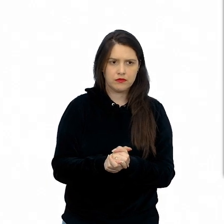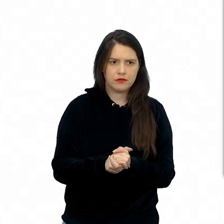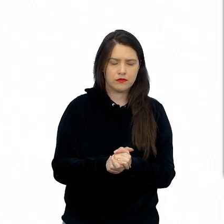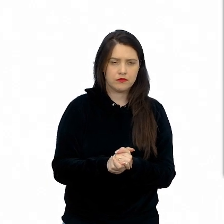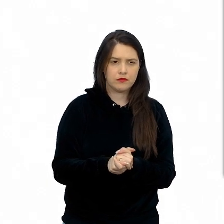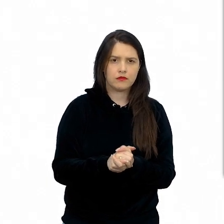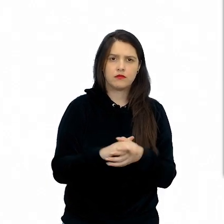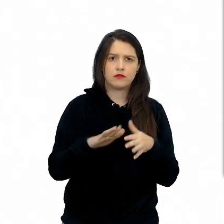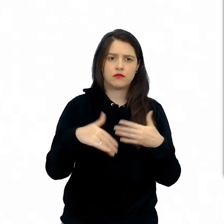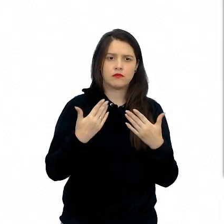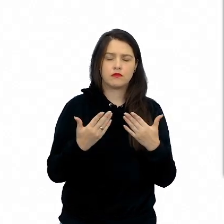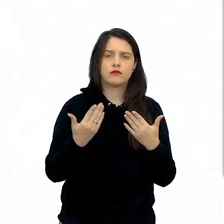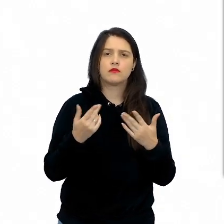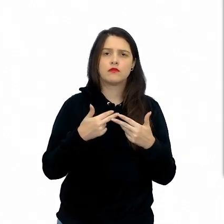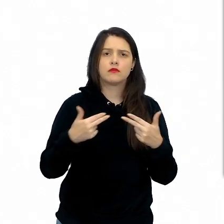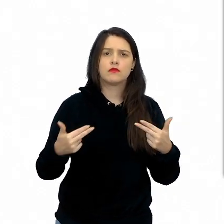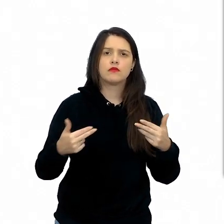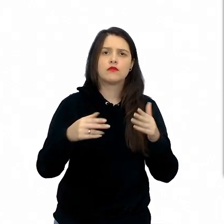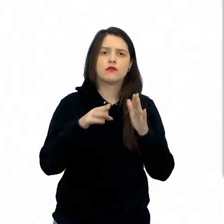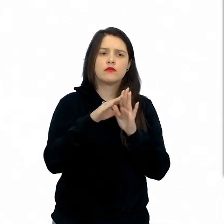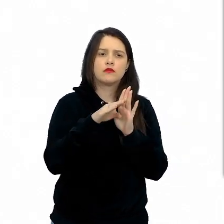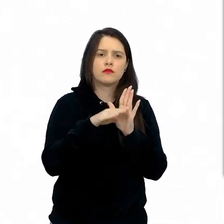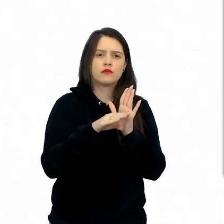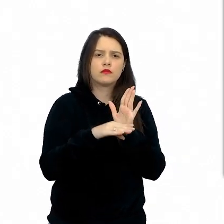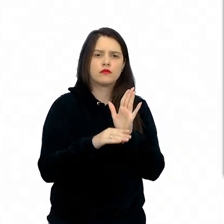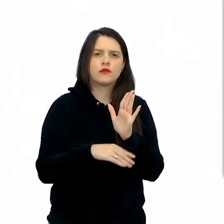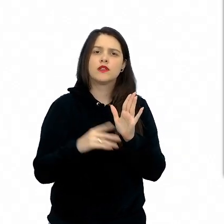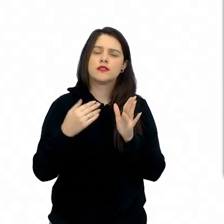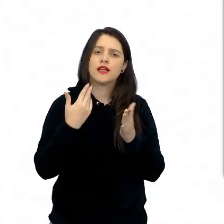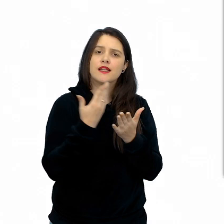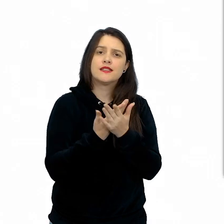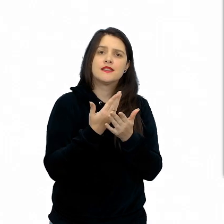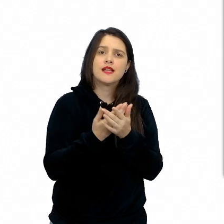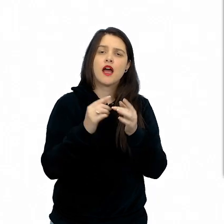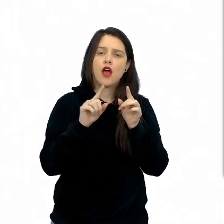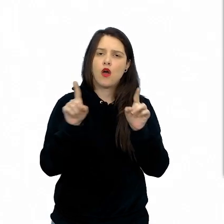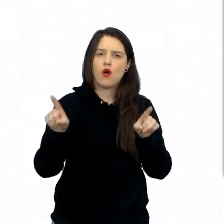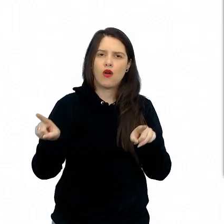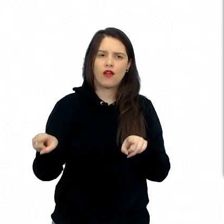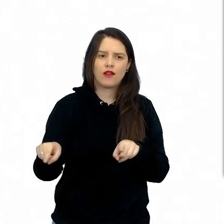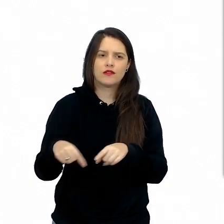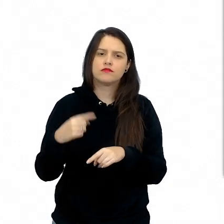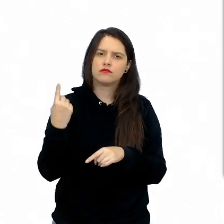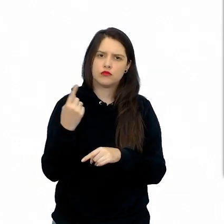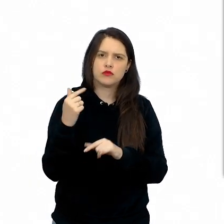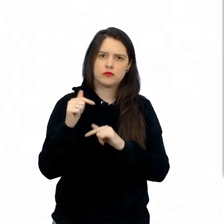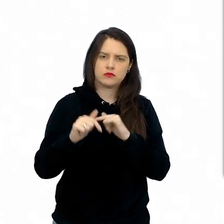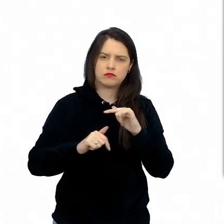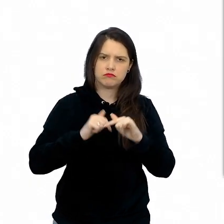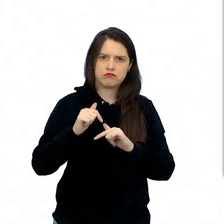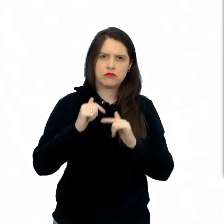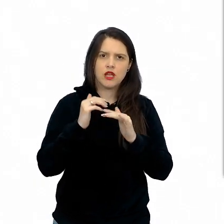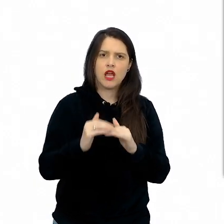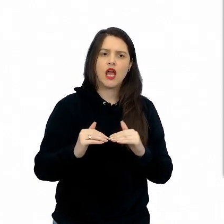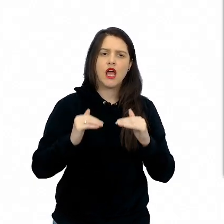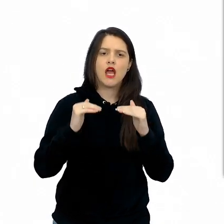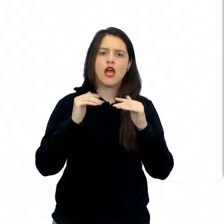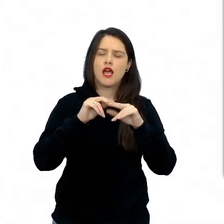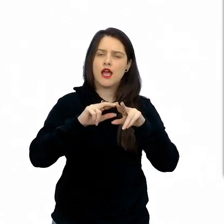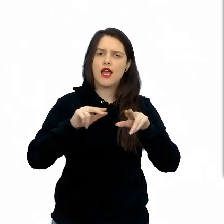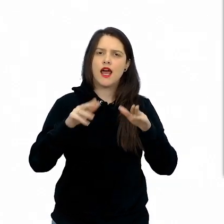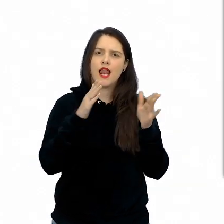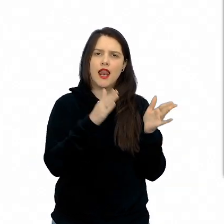A seguir, né, nós temos aqui o panorama das aulas, tá? O que a gente vai trabalhar? Aí o tema de cada